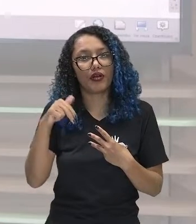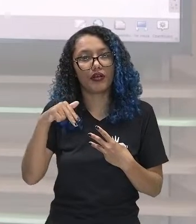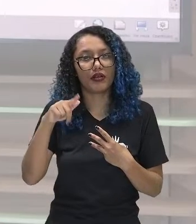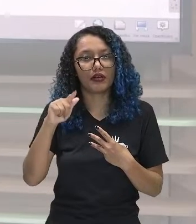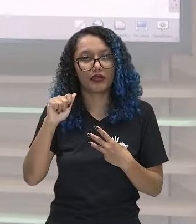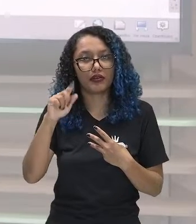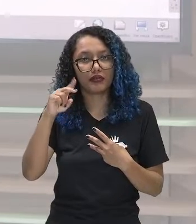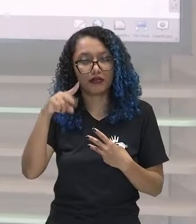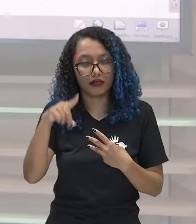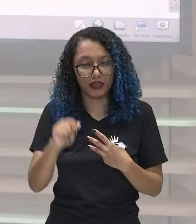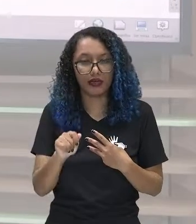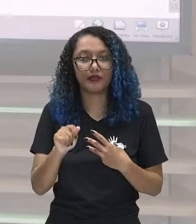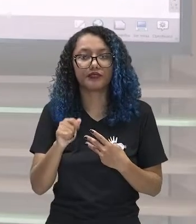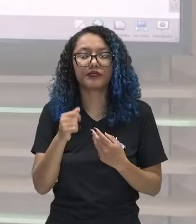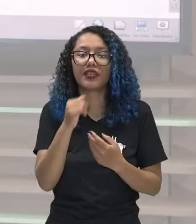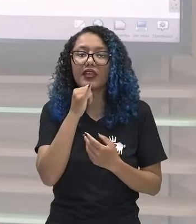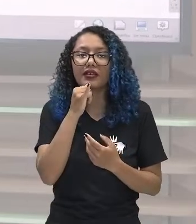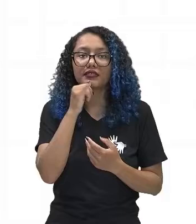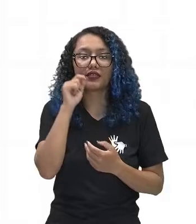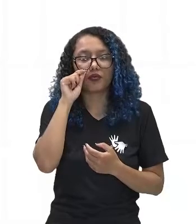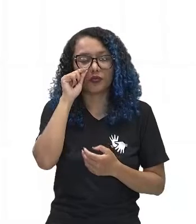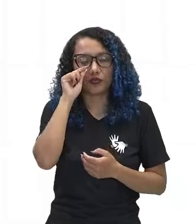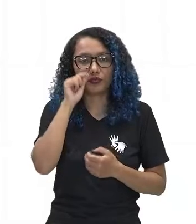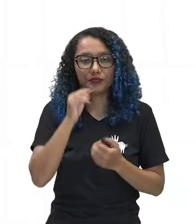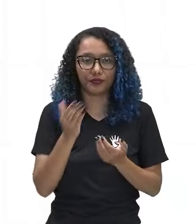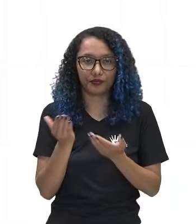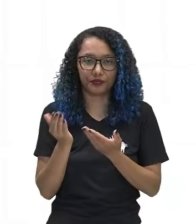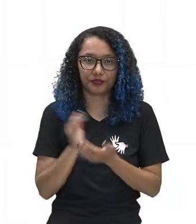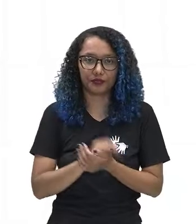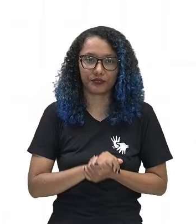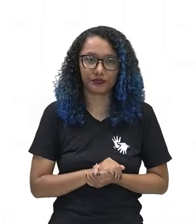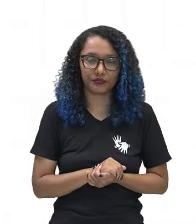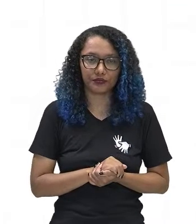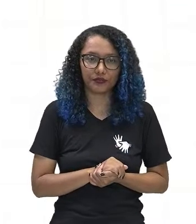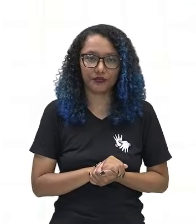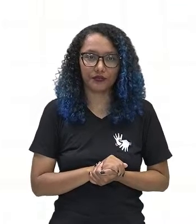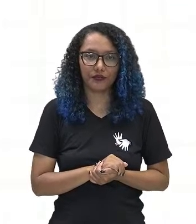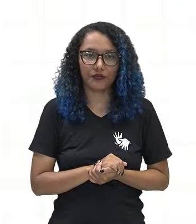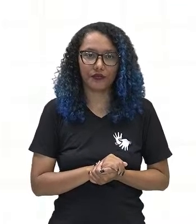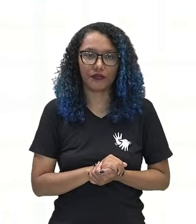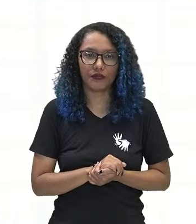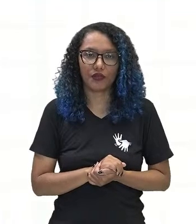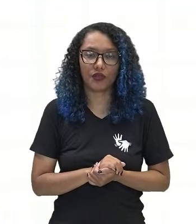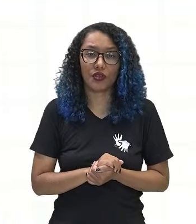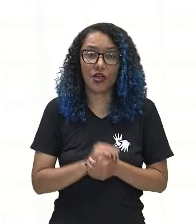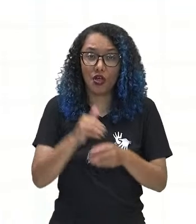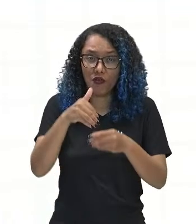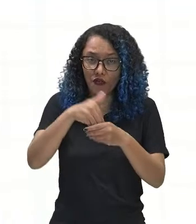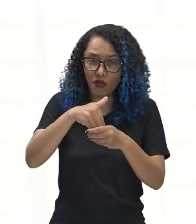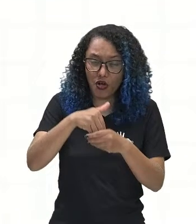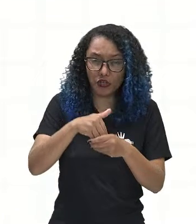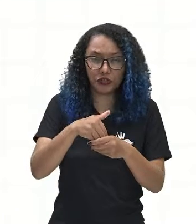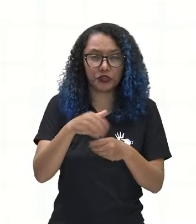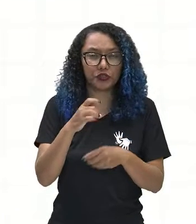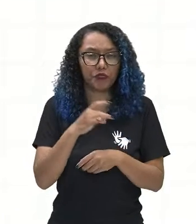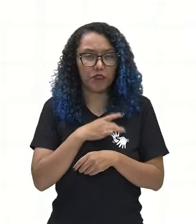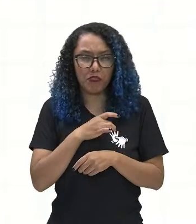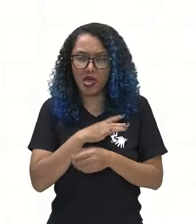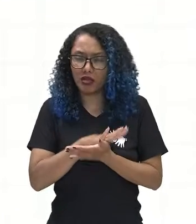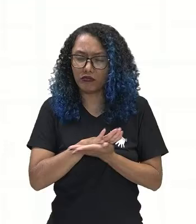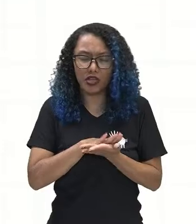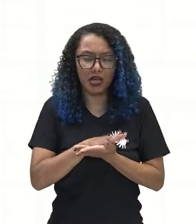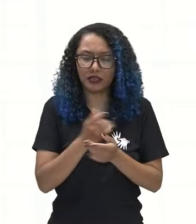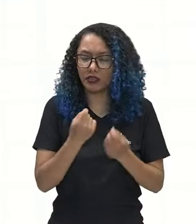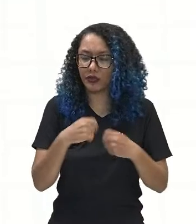exemplo de propaganda ligada a esses três aspectos. Vamos ver então? Vote sem medo. Aqui nós temos,